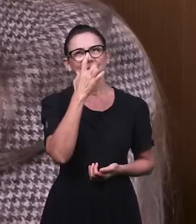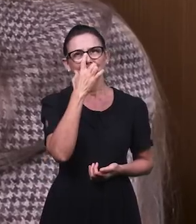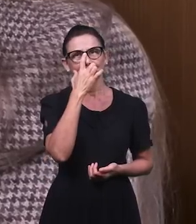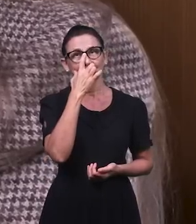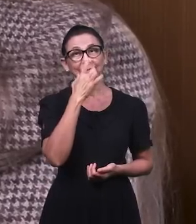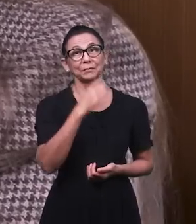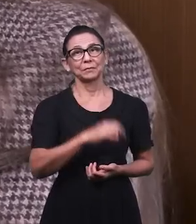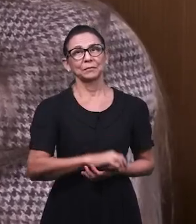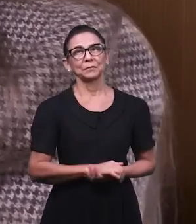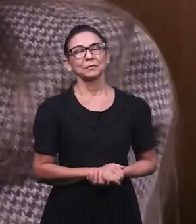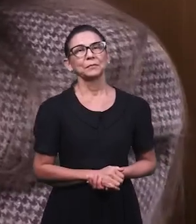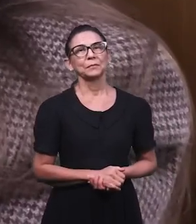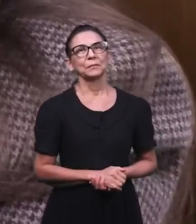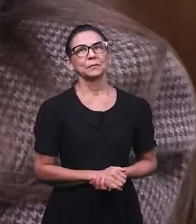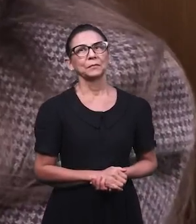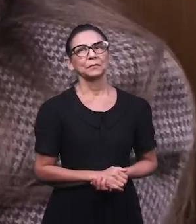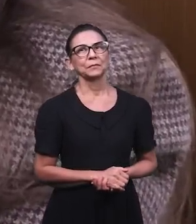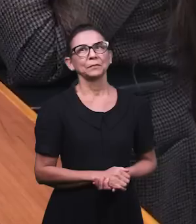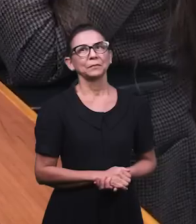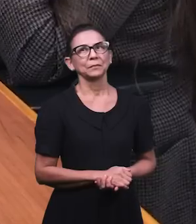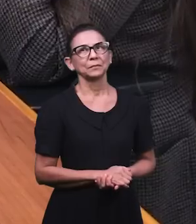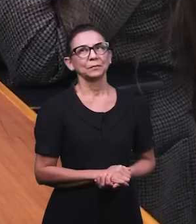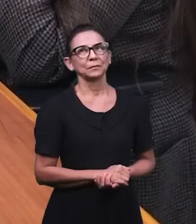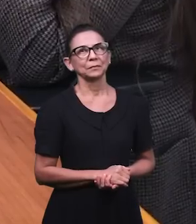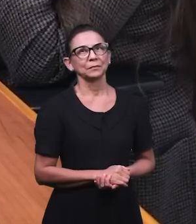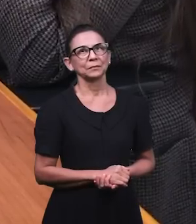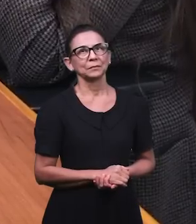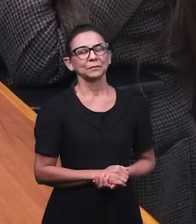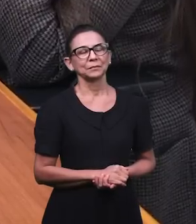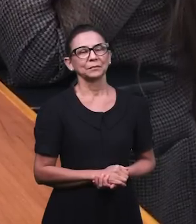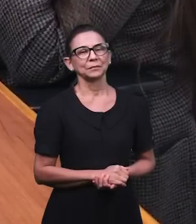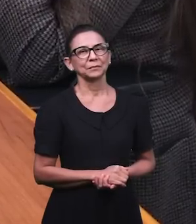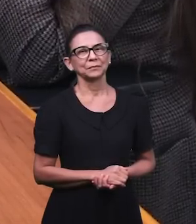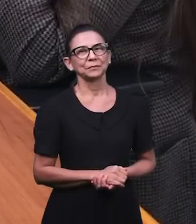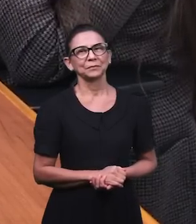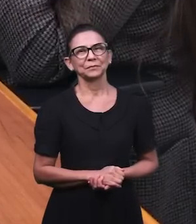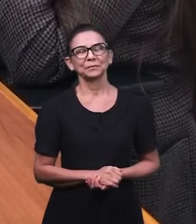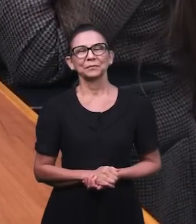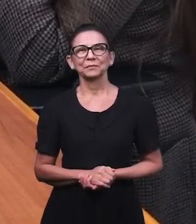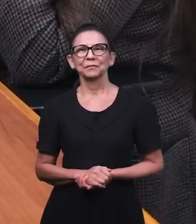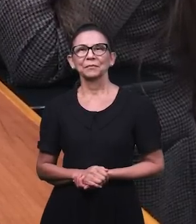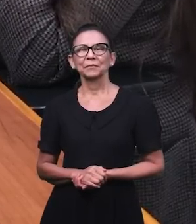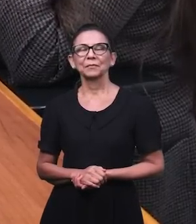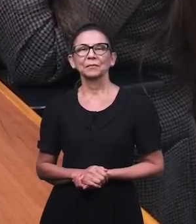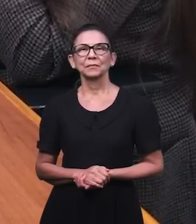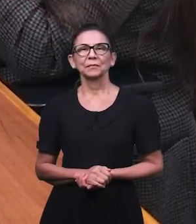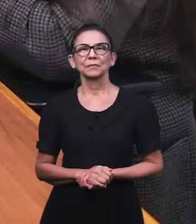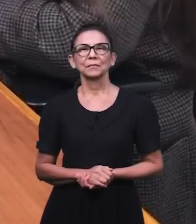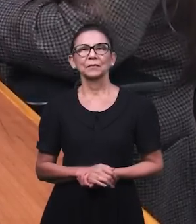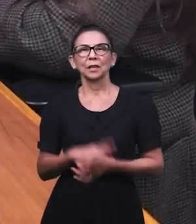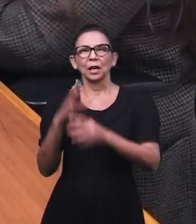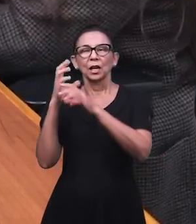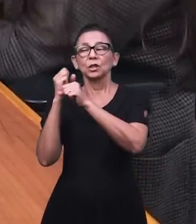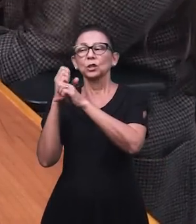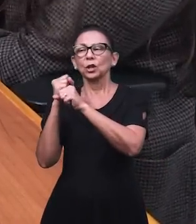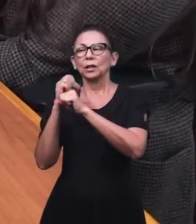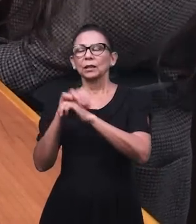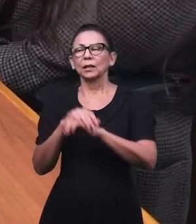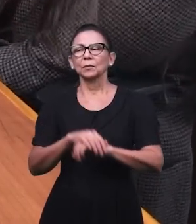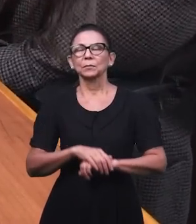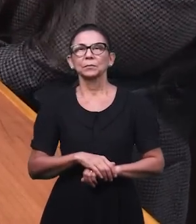10, com certeza. Você era do que tirava nota boa. Era meio maluquinho nisso. Pra você. Pior